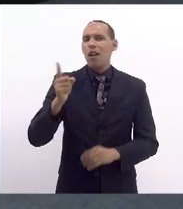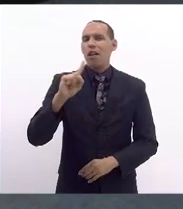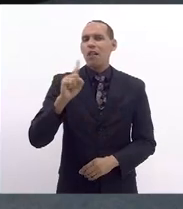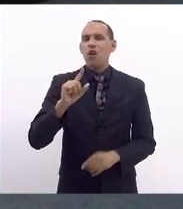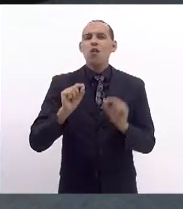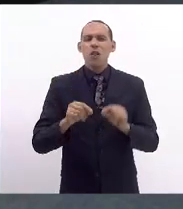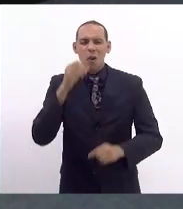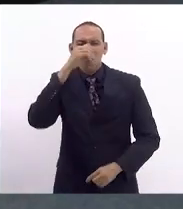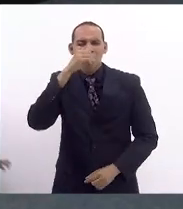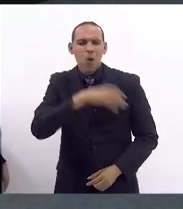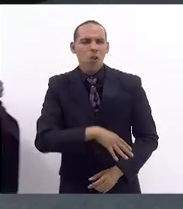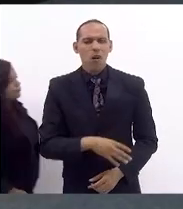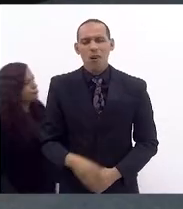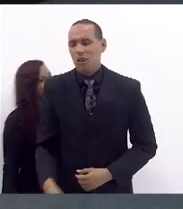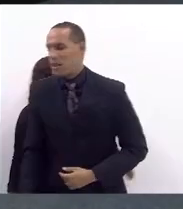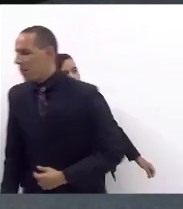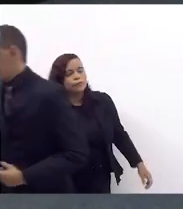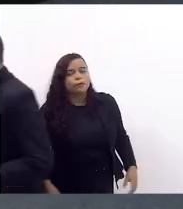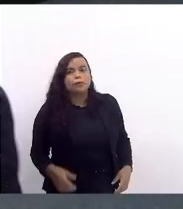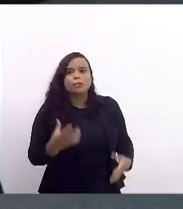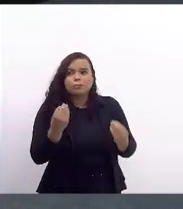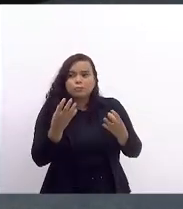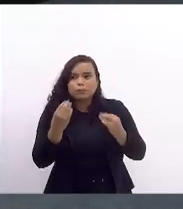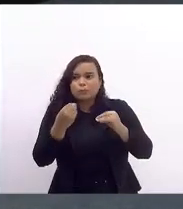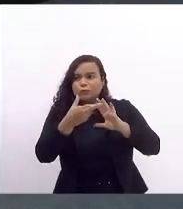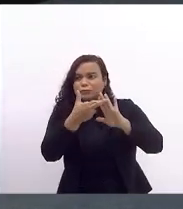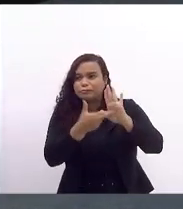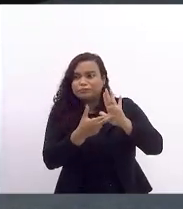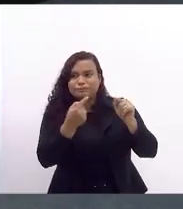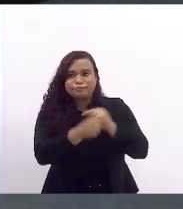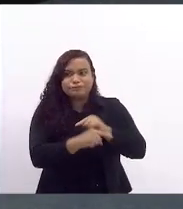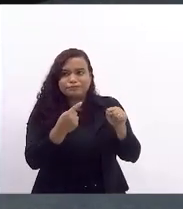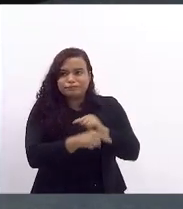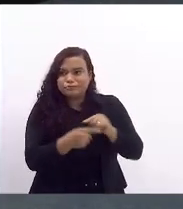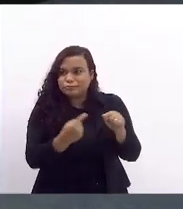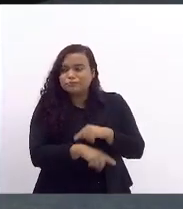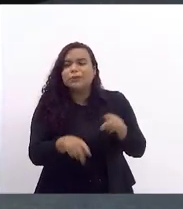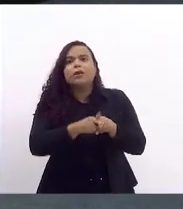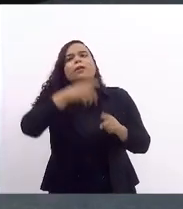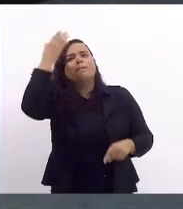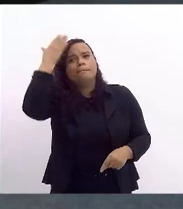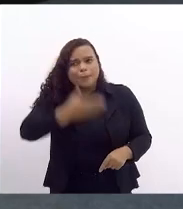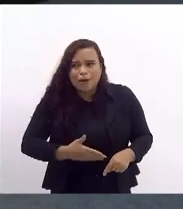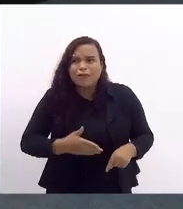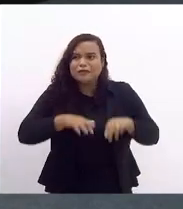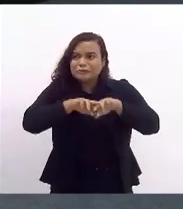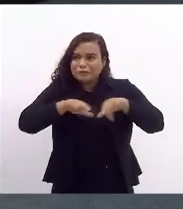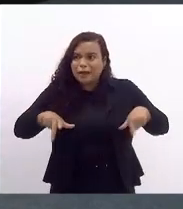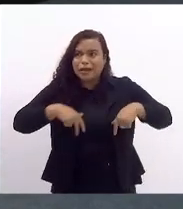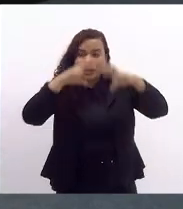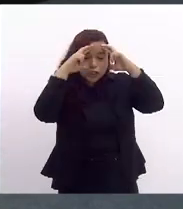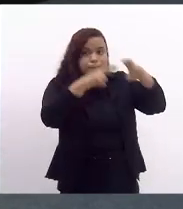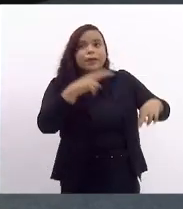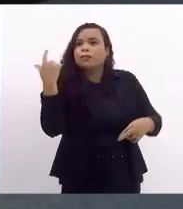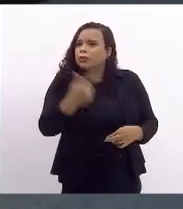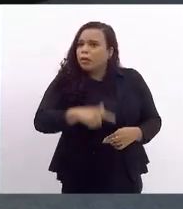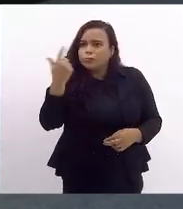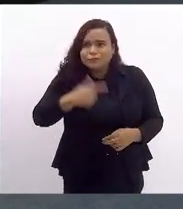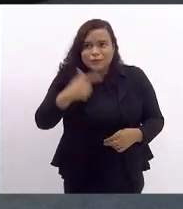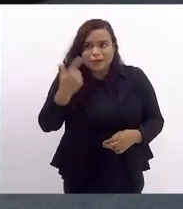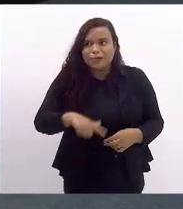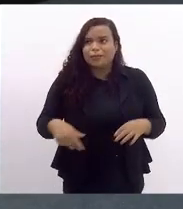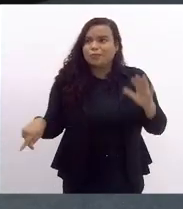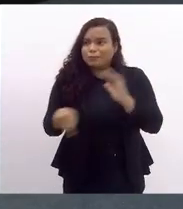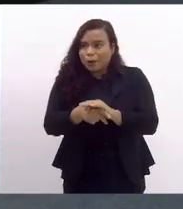totalmente absurda lotada de irregularidades com provas que não respeitaram a cadeia de